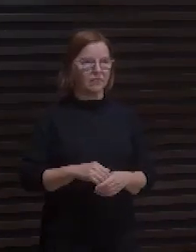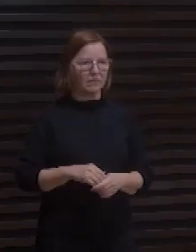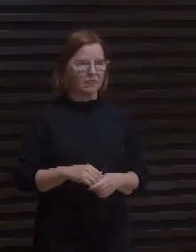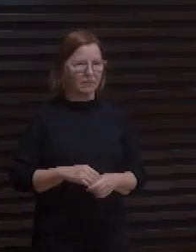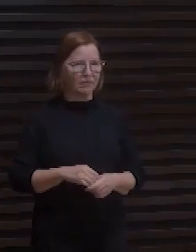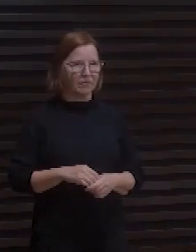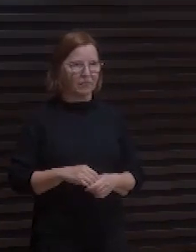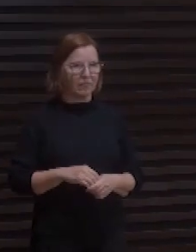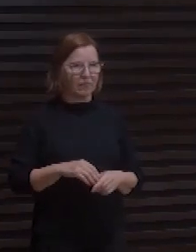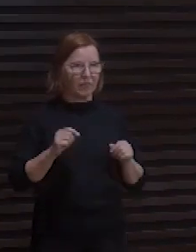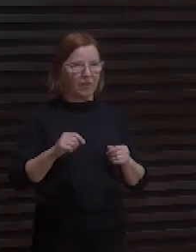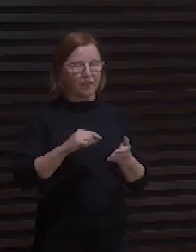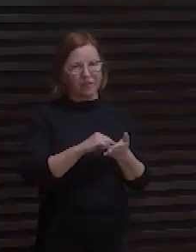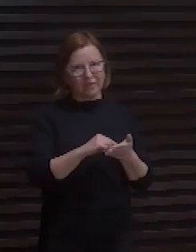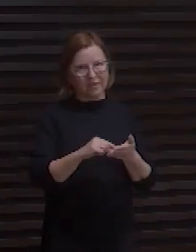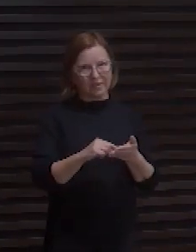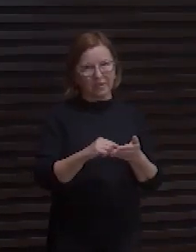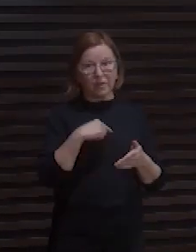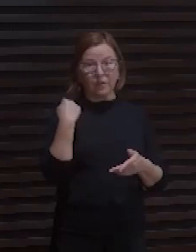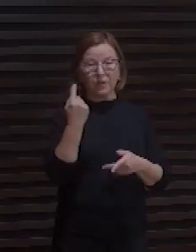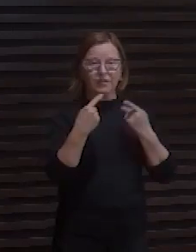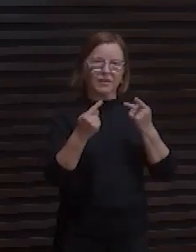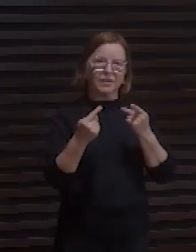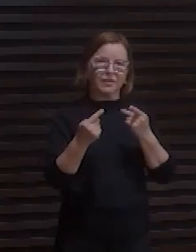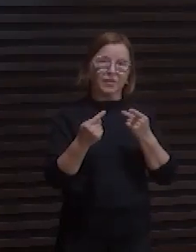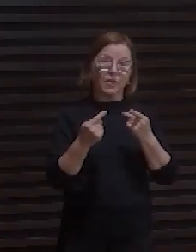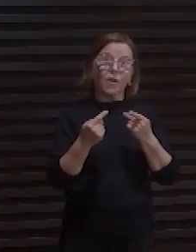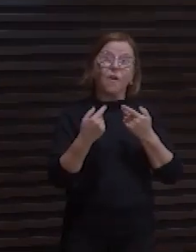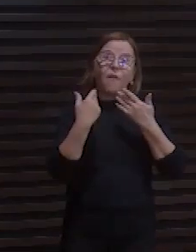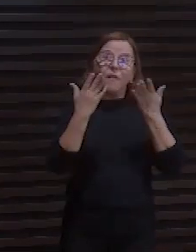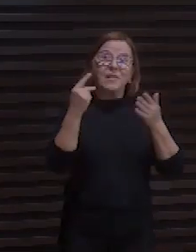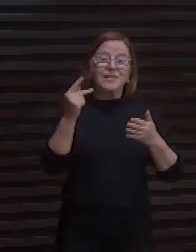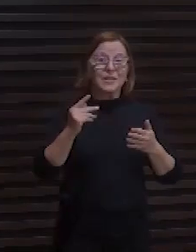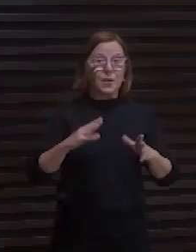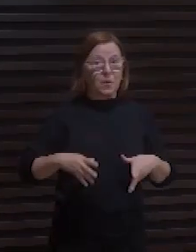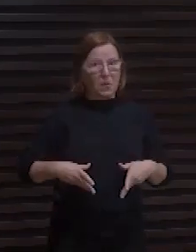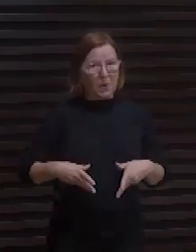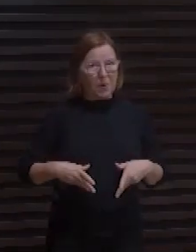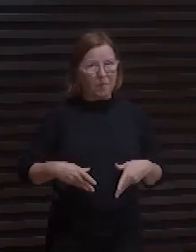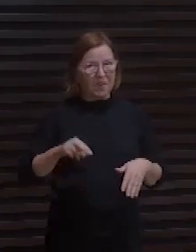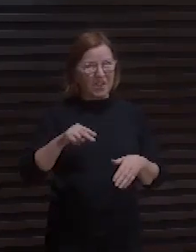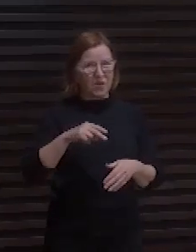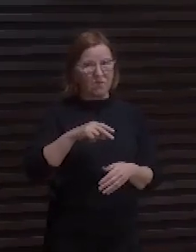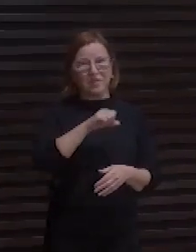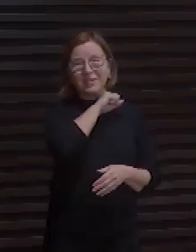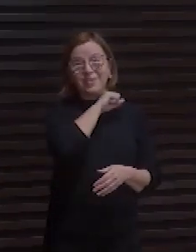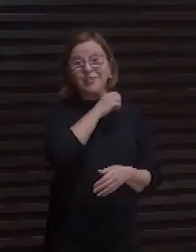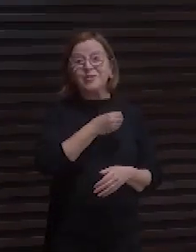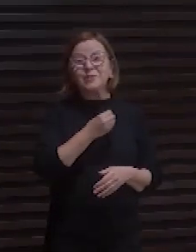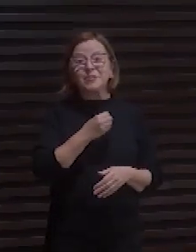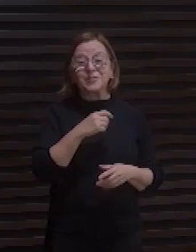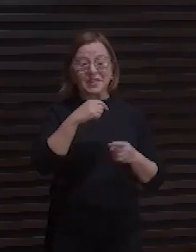Aqui no versículo, nós dizemos: ofereçam o seu corpo como sacrifício vivo, santo e agradável a quem?